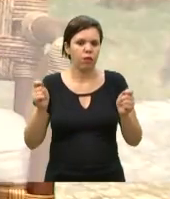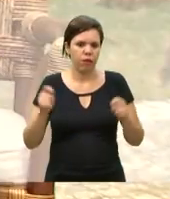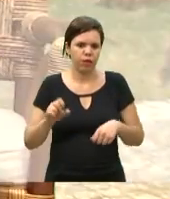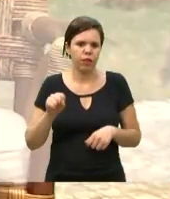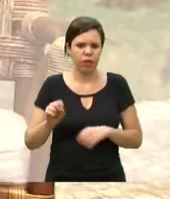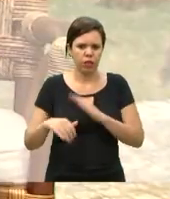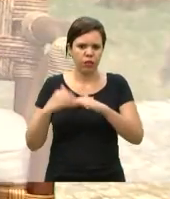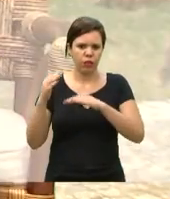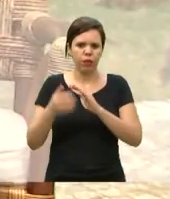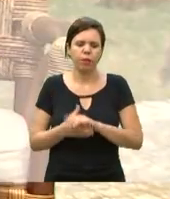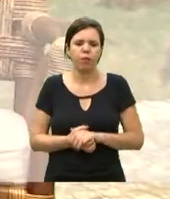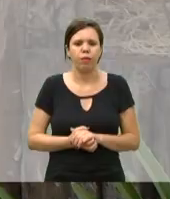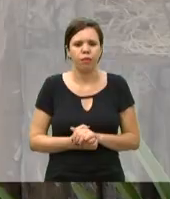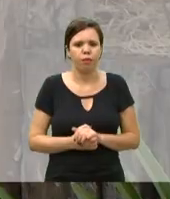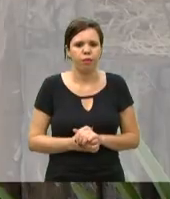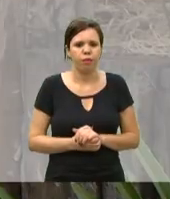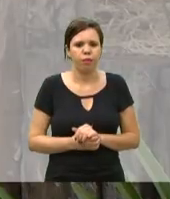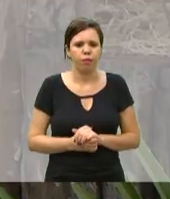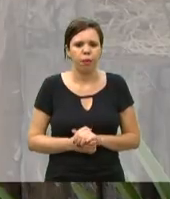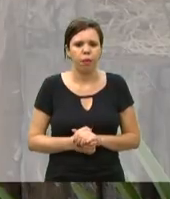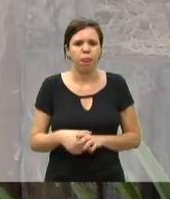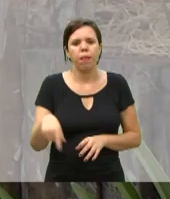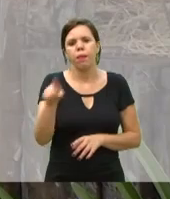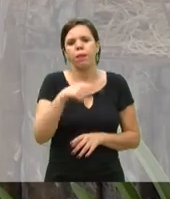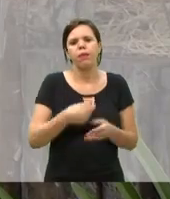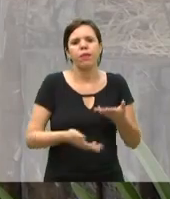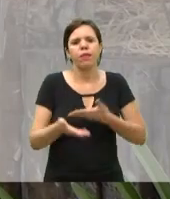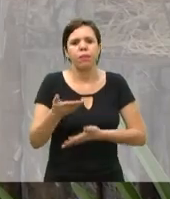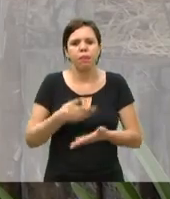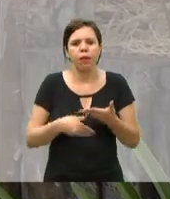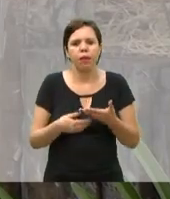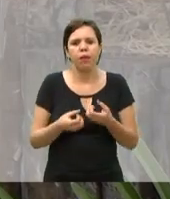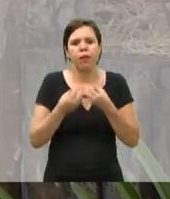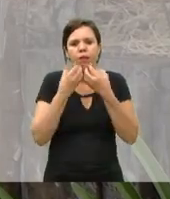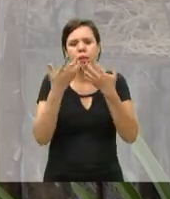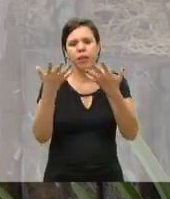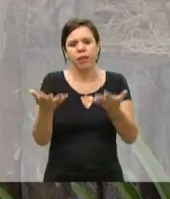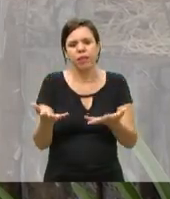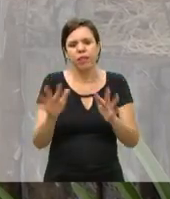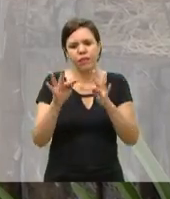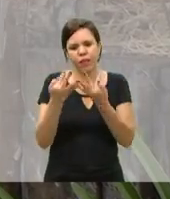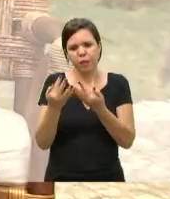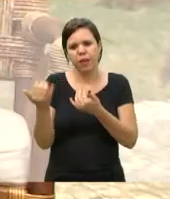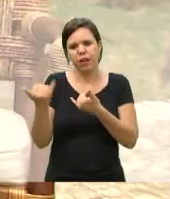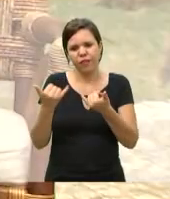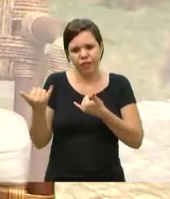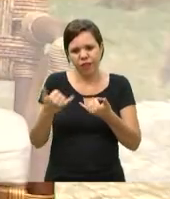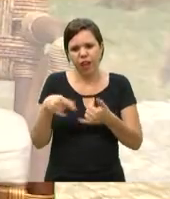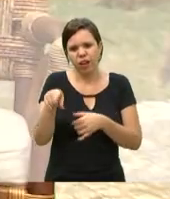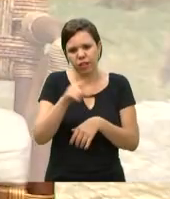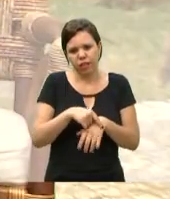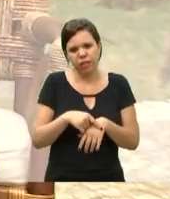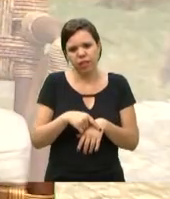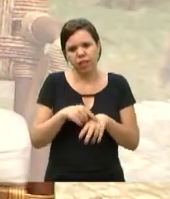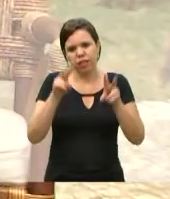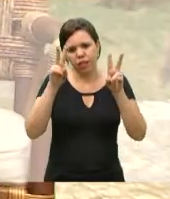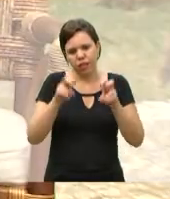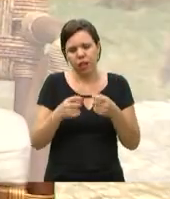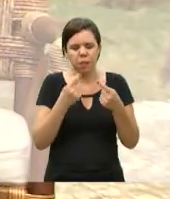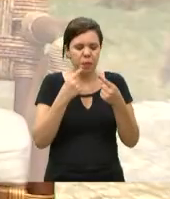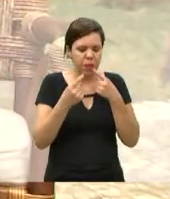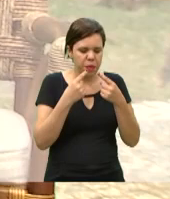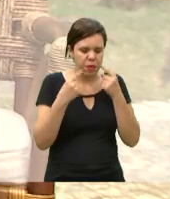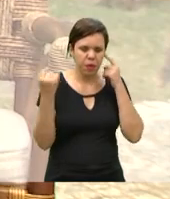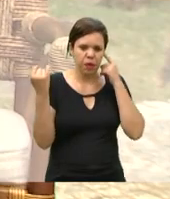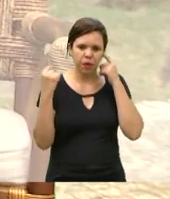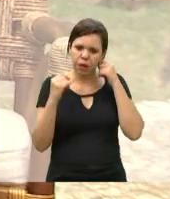se desenvolver até. E vocês vão recebendo relatos das famílias a respeito desse? São feedbacks,